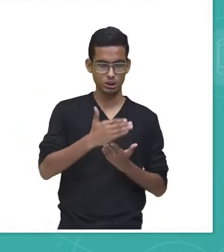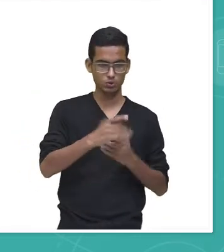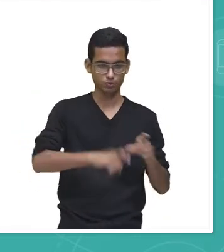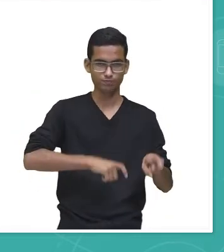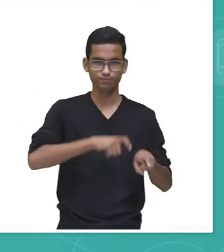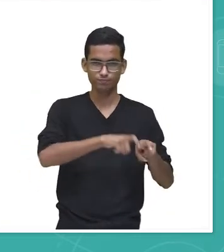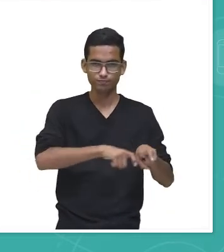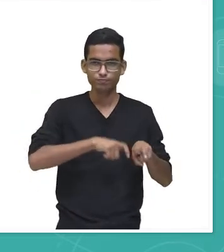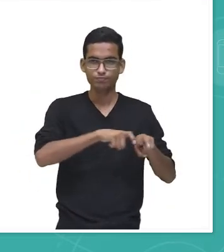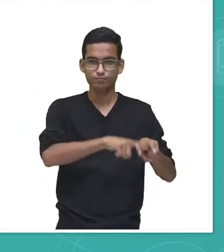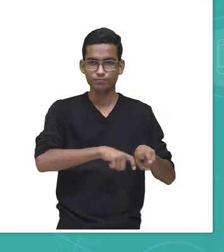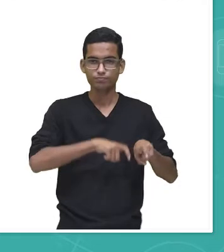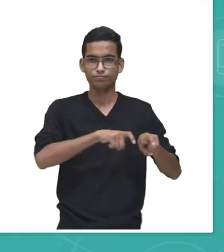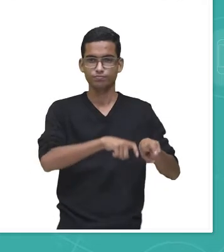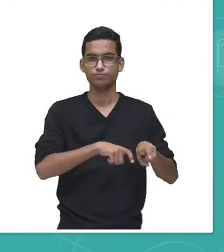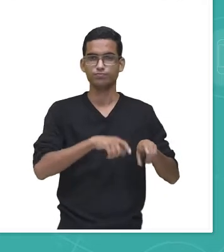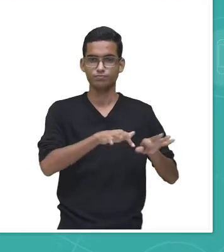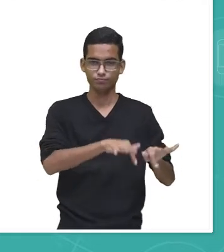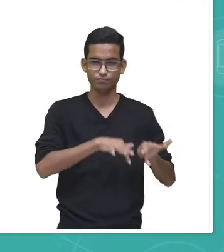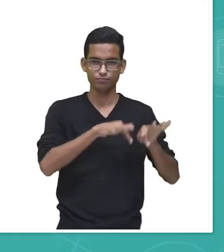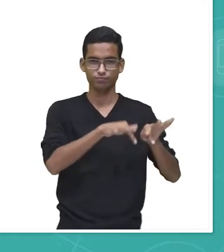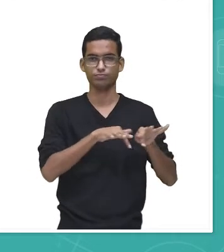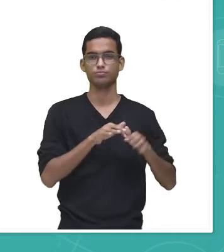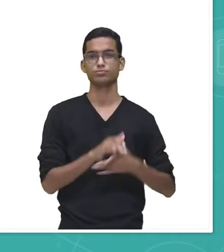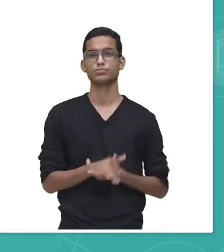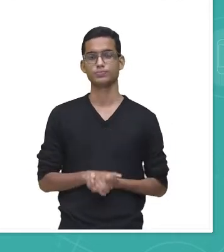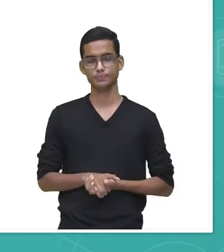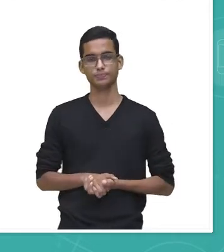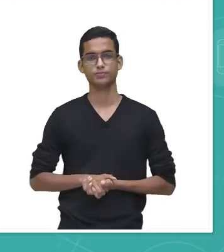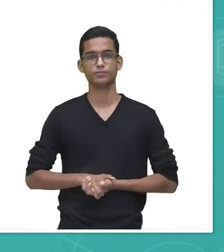ponto? Olha só, para vocês aqui.